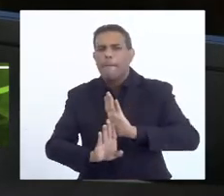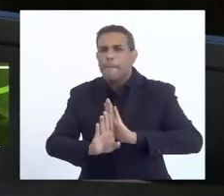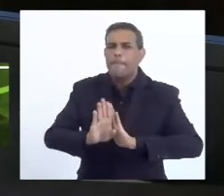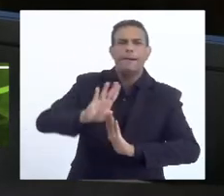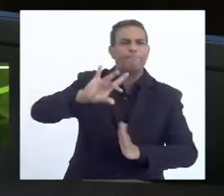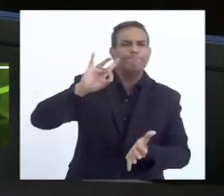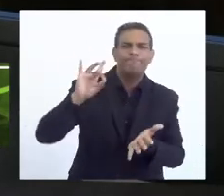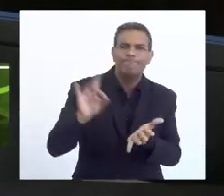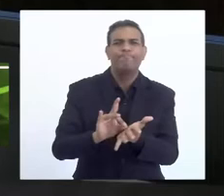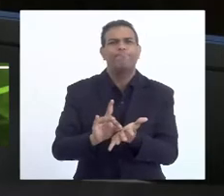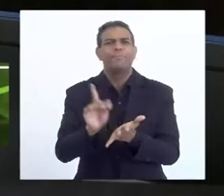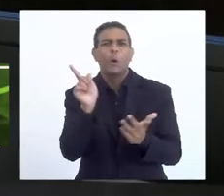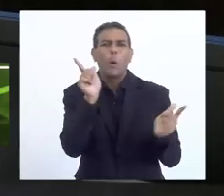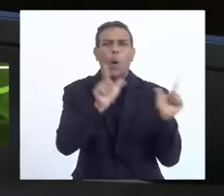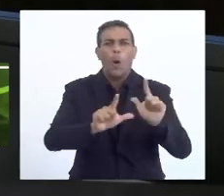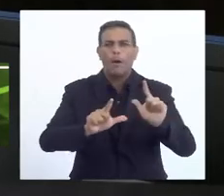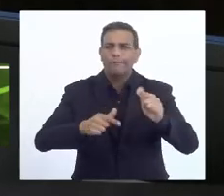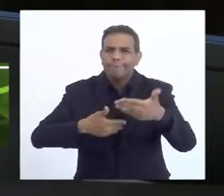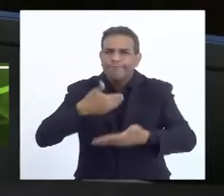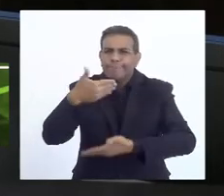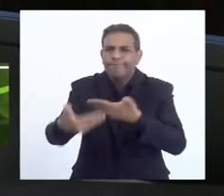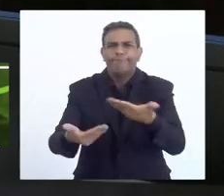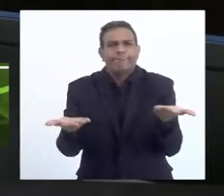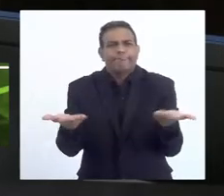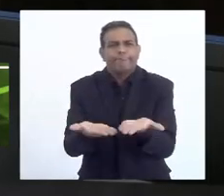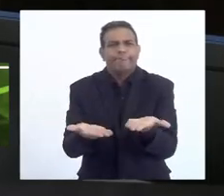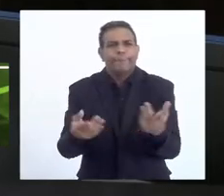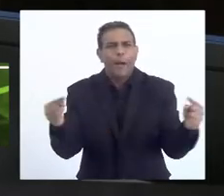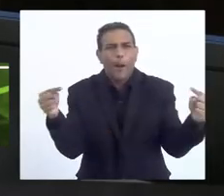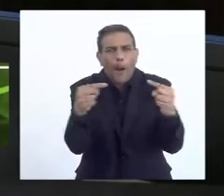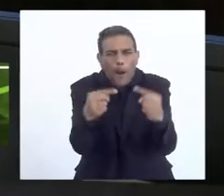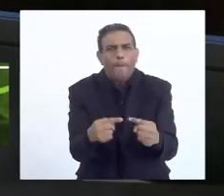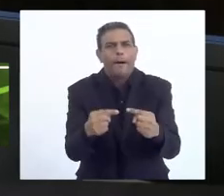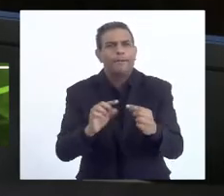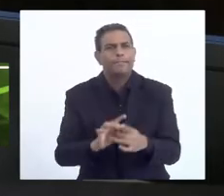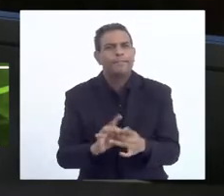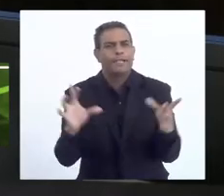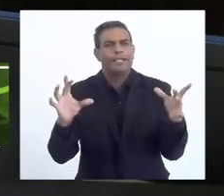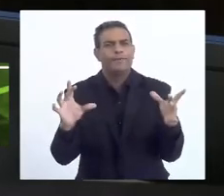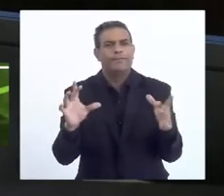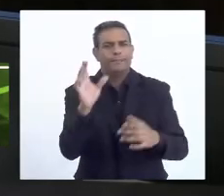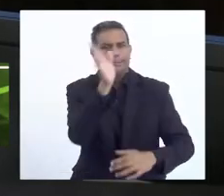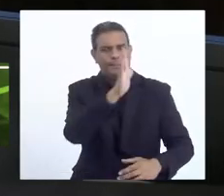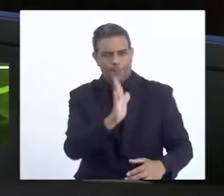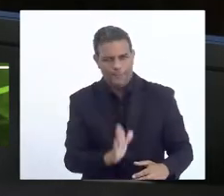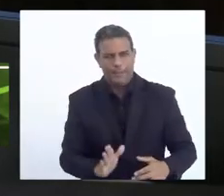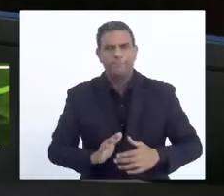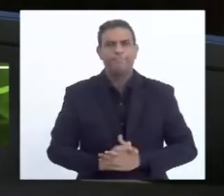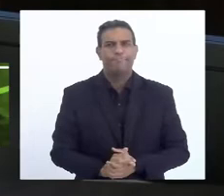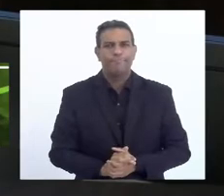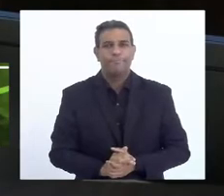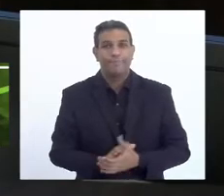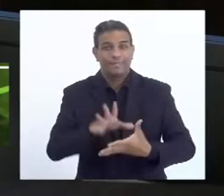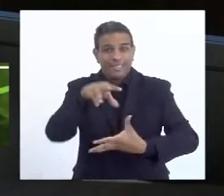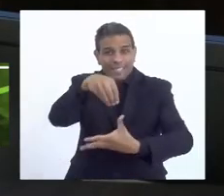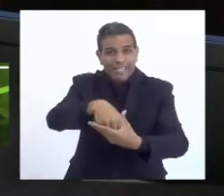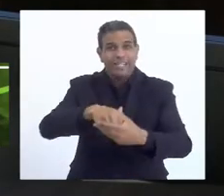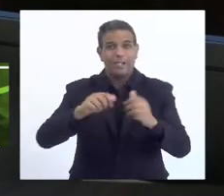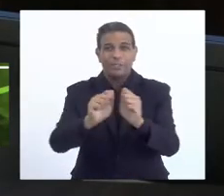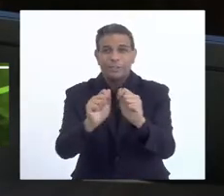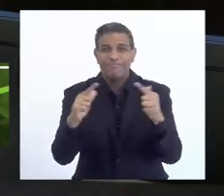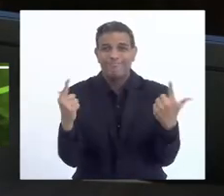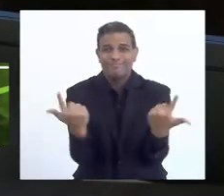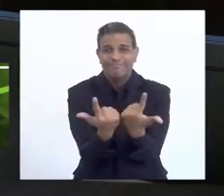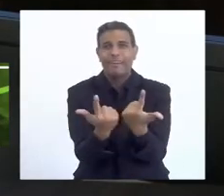efetivada e qualificada por processos que sejam evidentemente democráticos, né? A gente está aqui na Casa do Povo e,